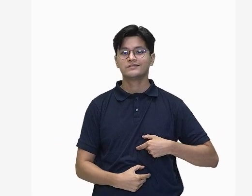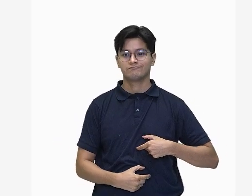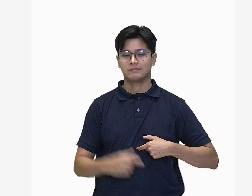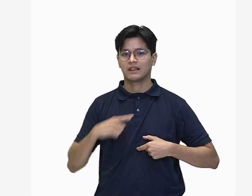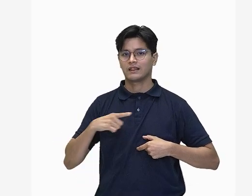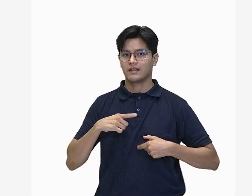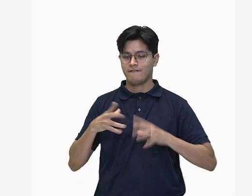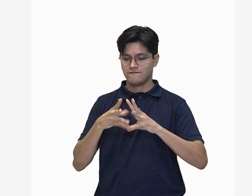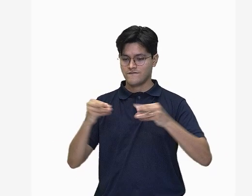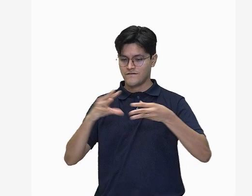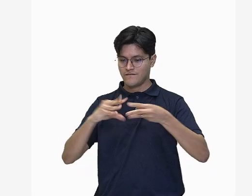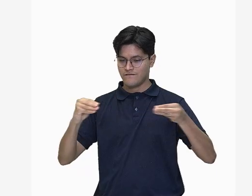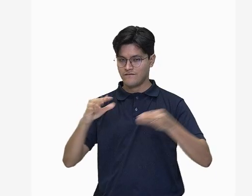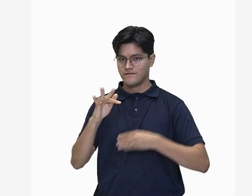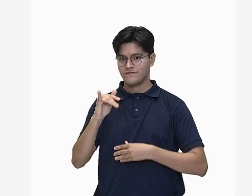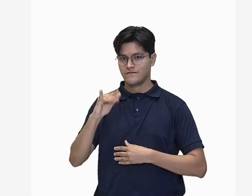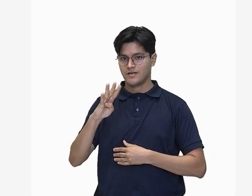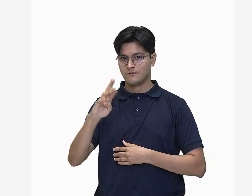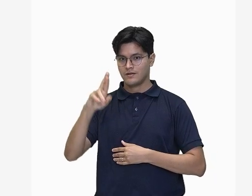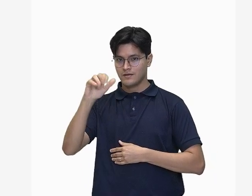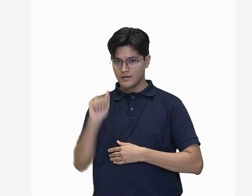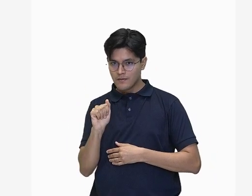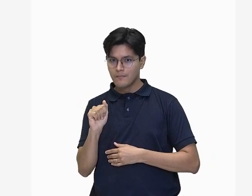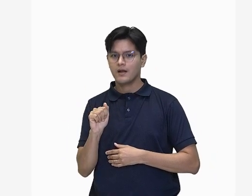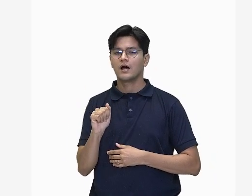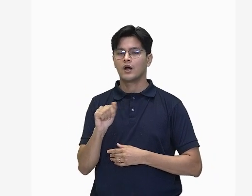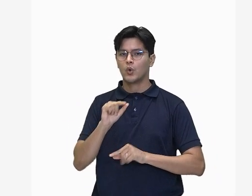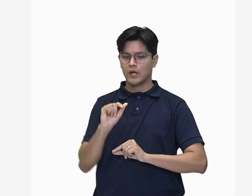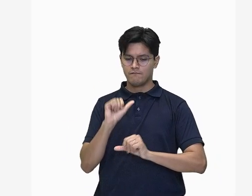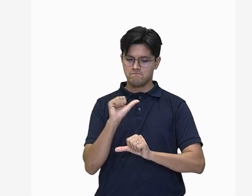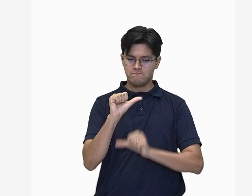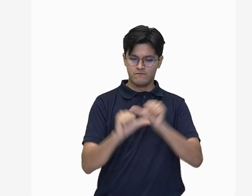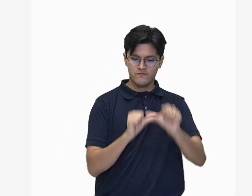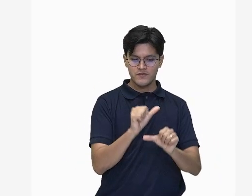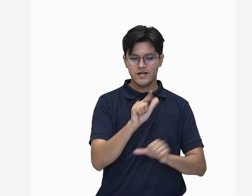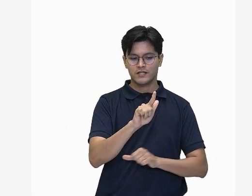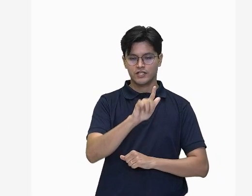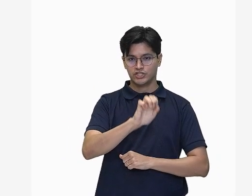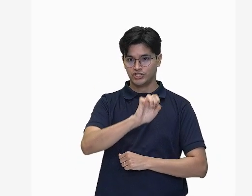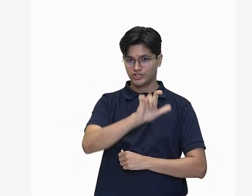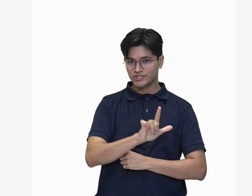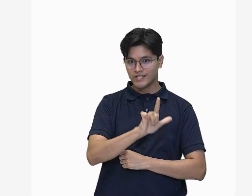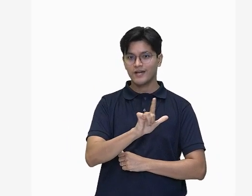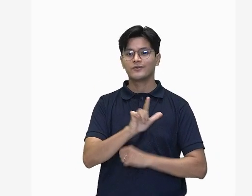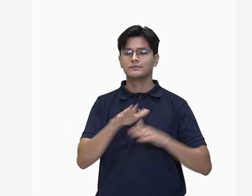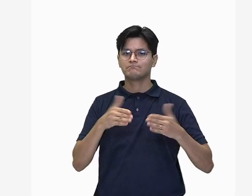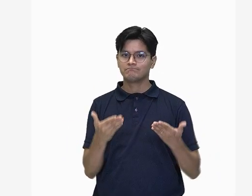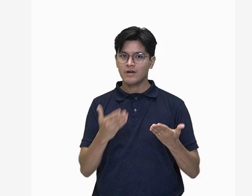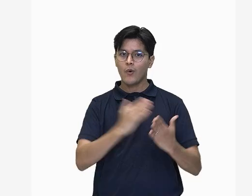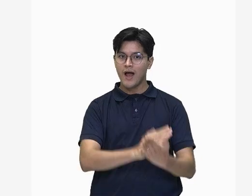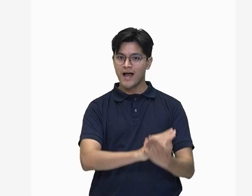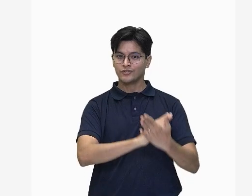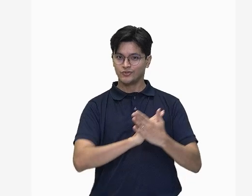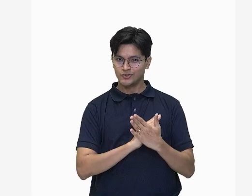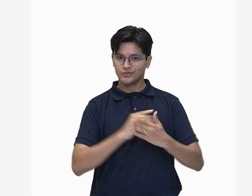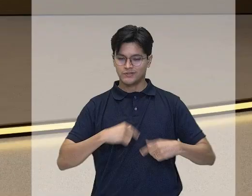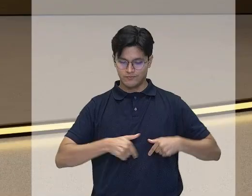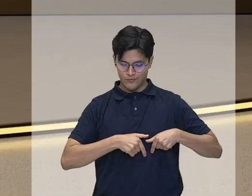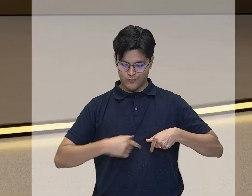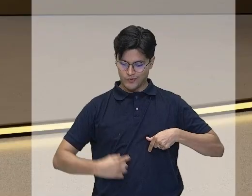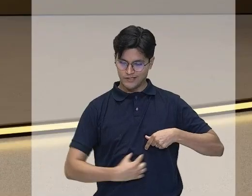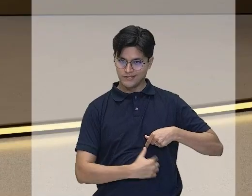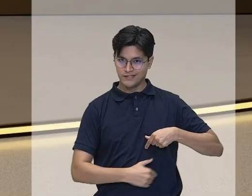gel que auxilia no funcionamento do intestino. Olha aí como é interessante, cada parte da planta a gente